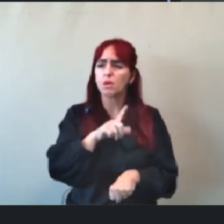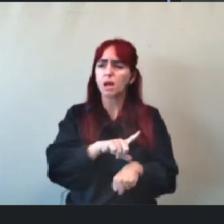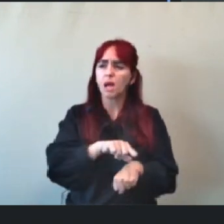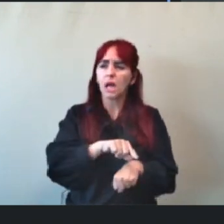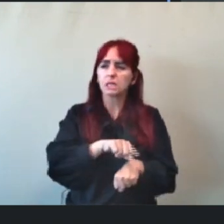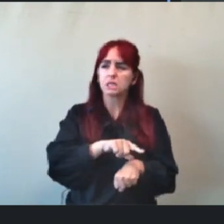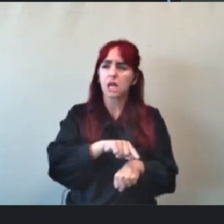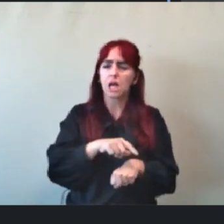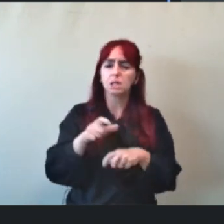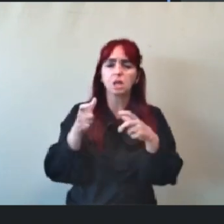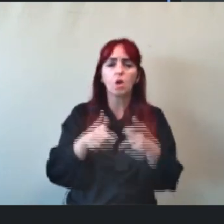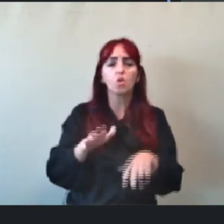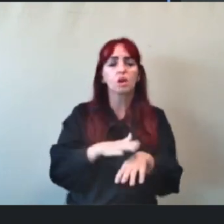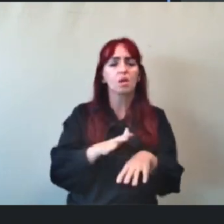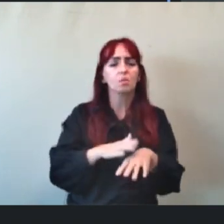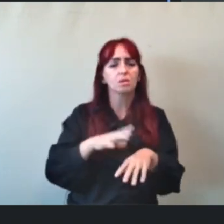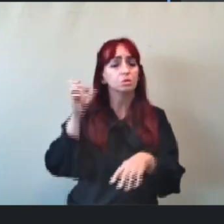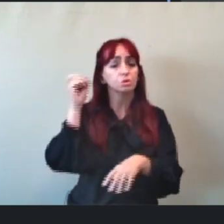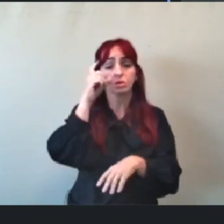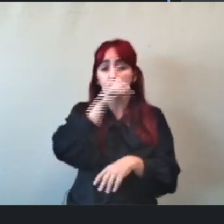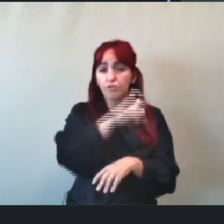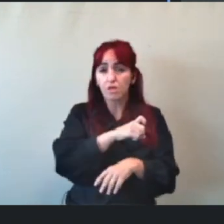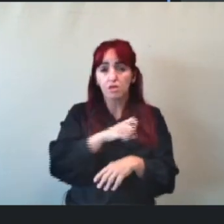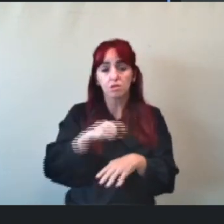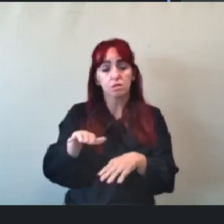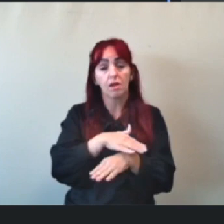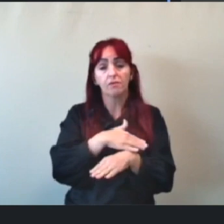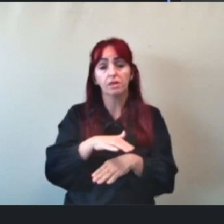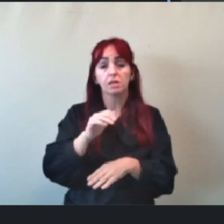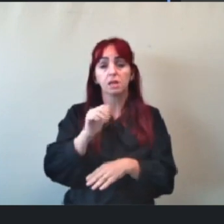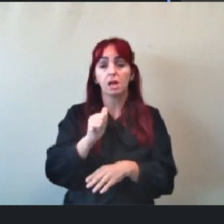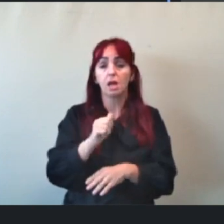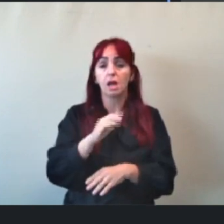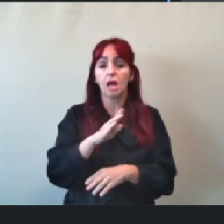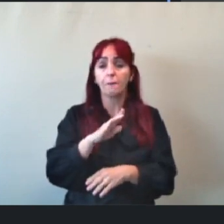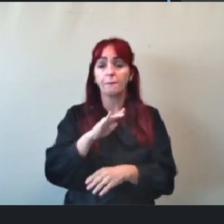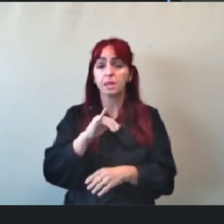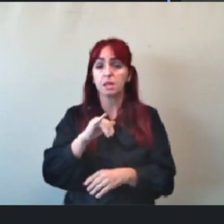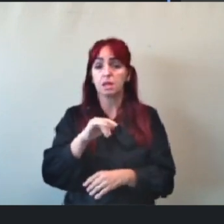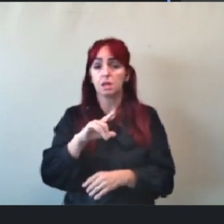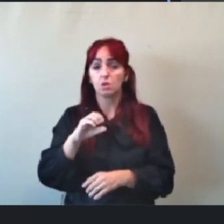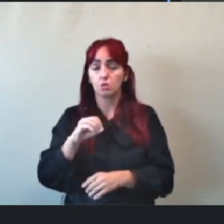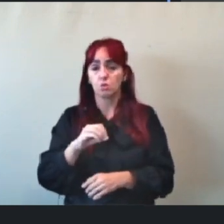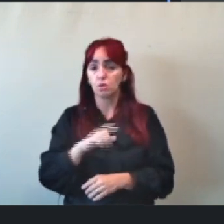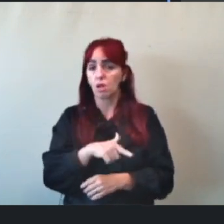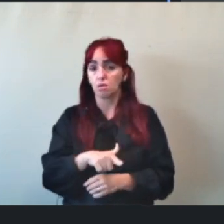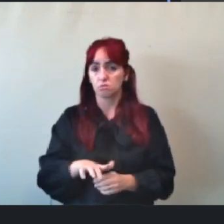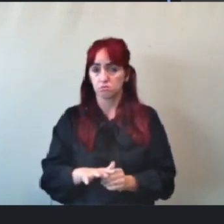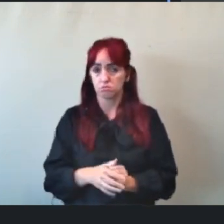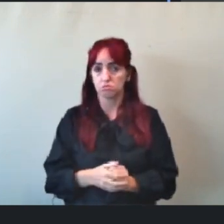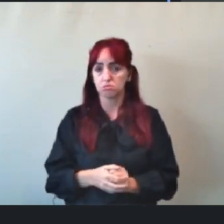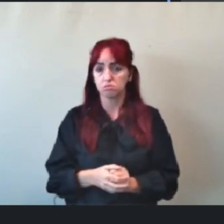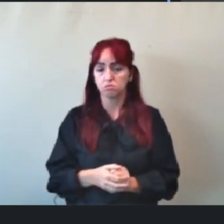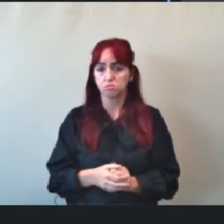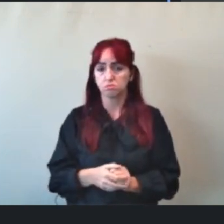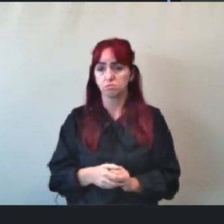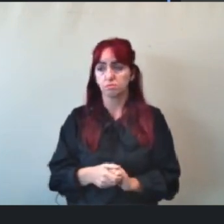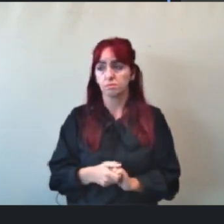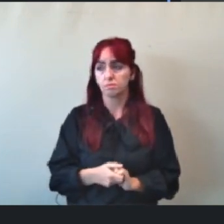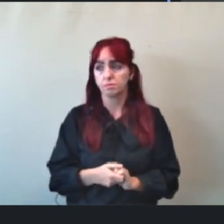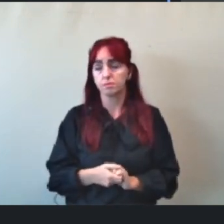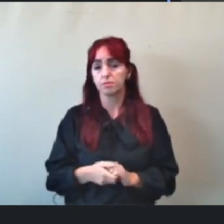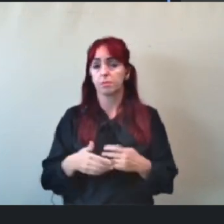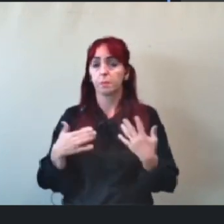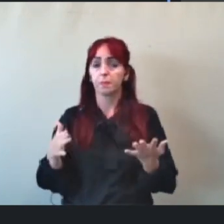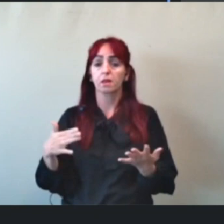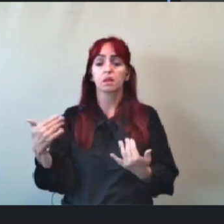Abílio Machado. Aí, lá tá, já está sendo executado, acho que, segundo informações de terceiros